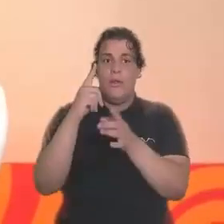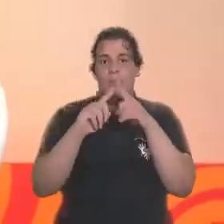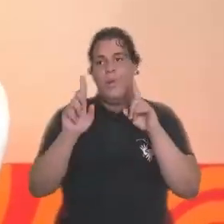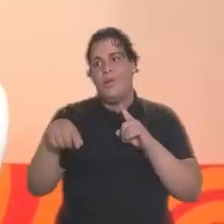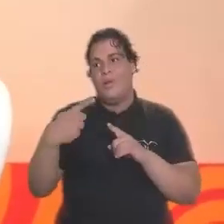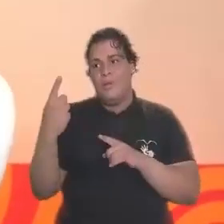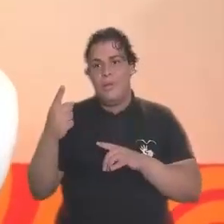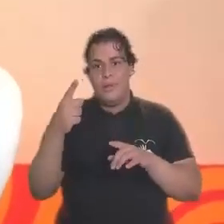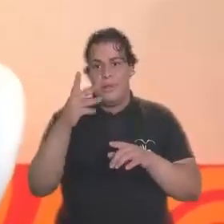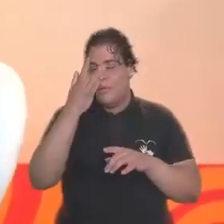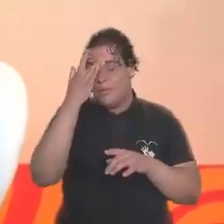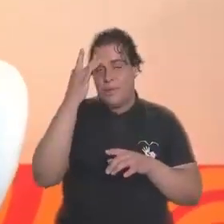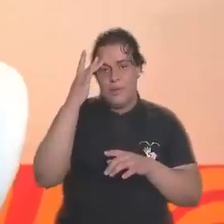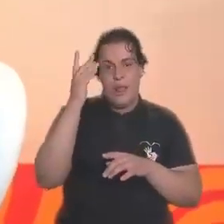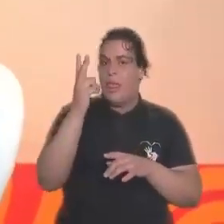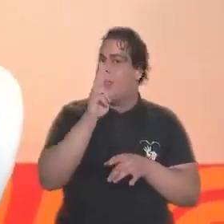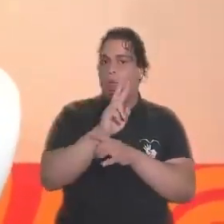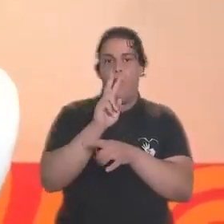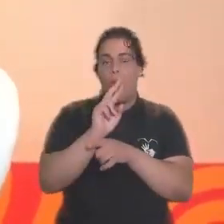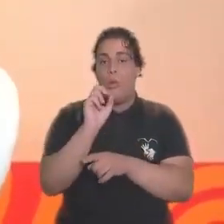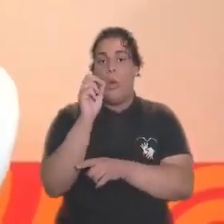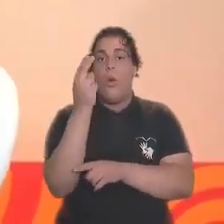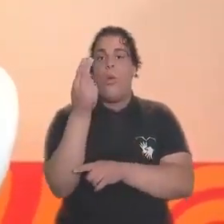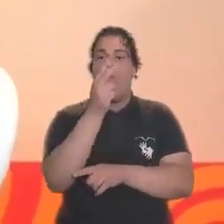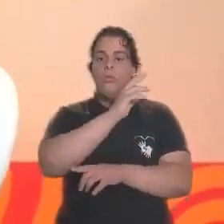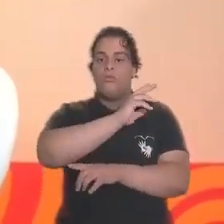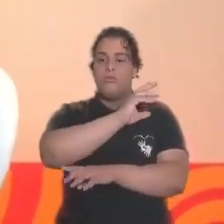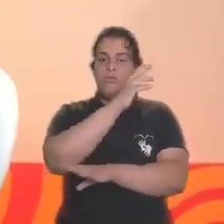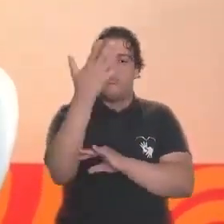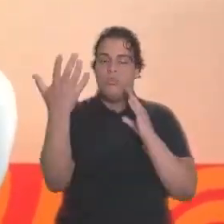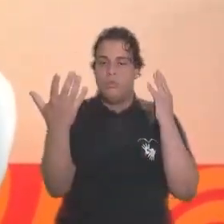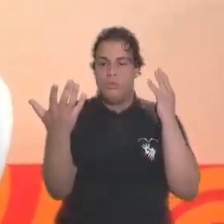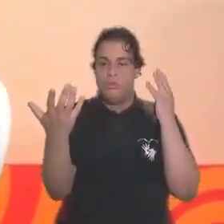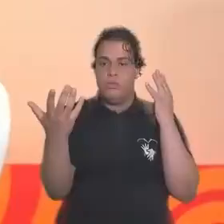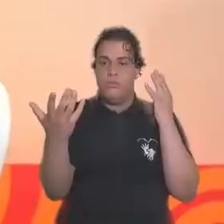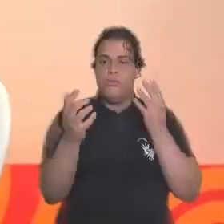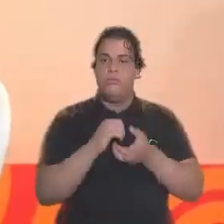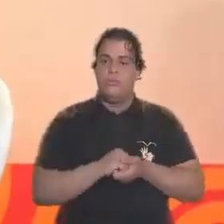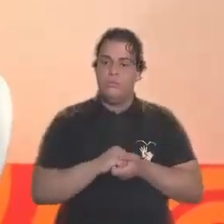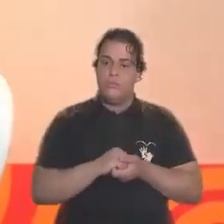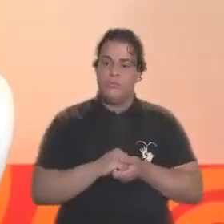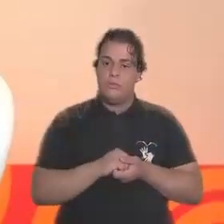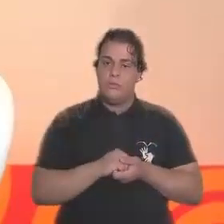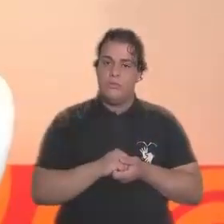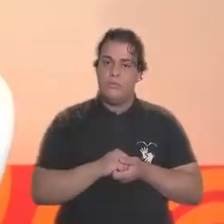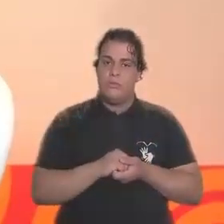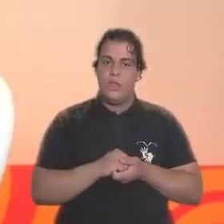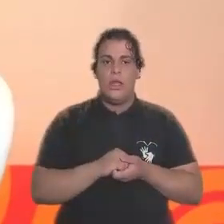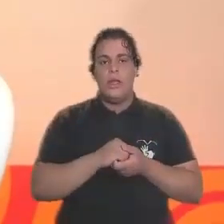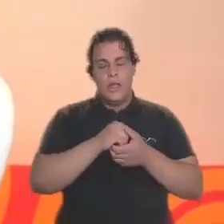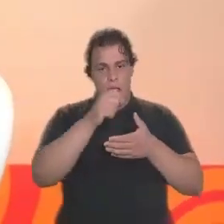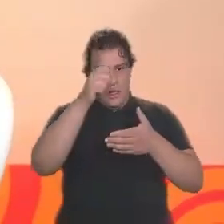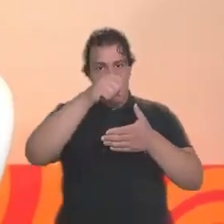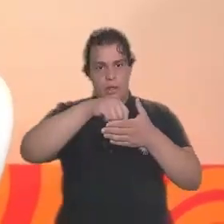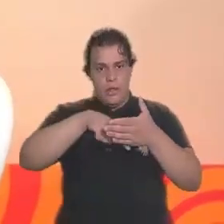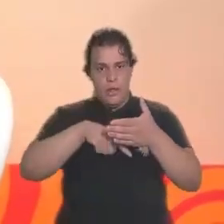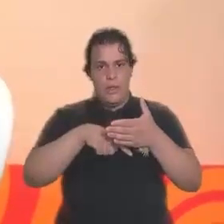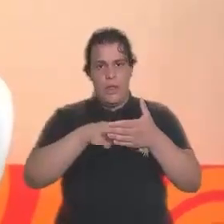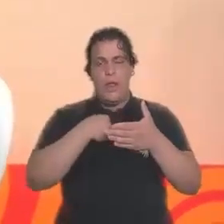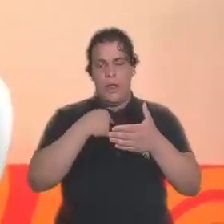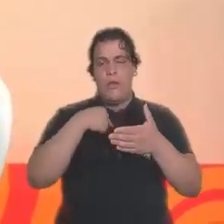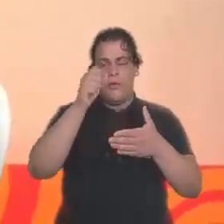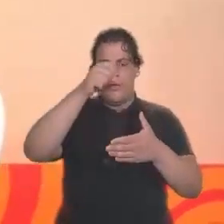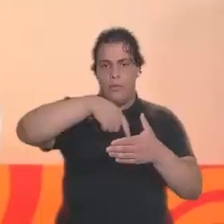árvore. Professores falando comigo, Rafael, não tem árvore na porta da minha casa. E depois que você falou, eu vou plantar essa semana uma árvore com meus